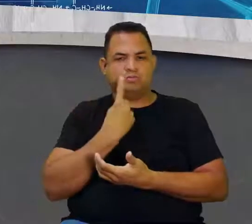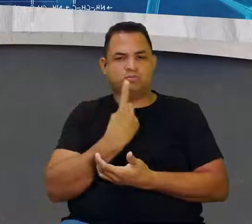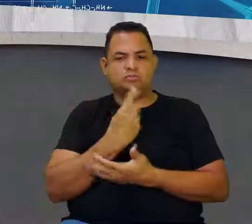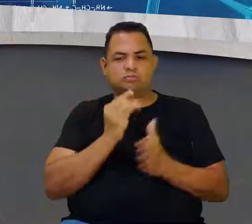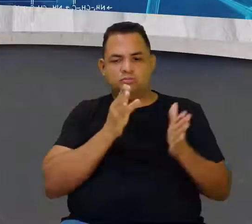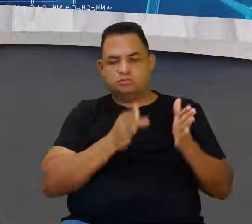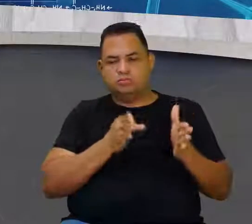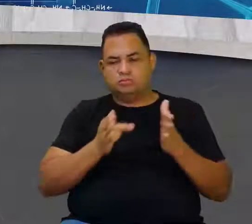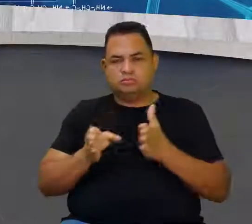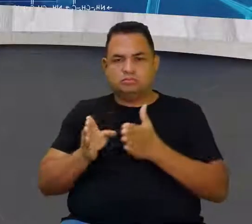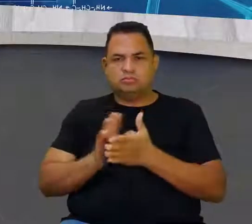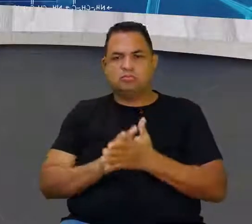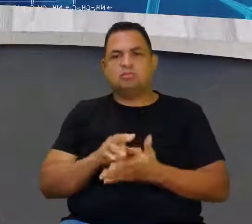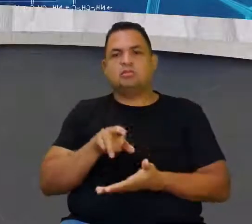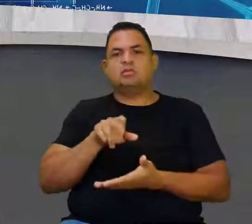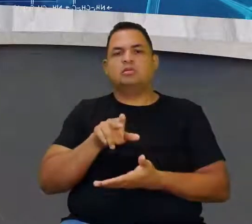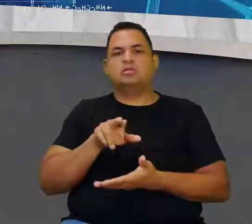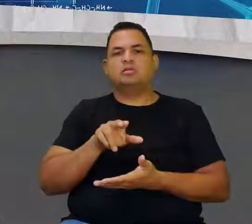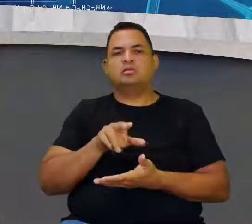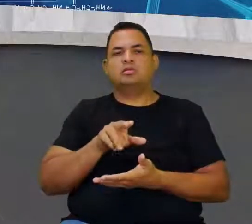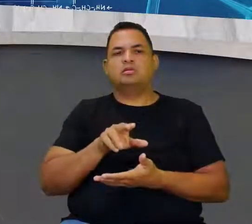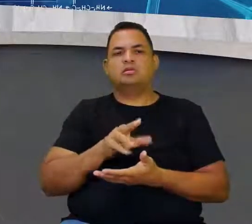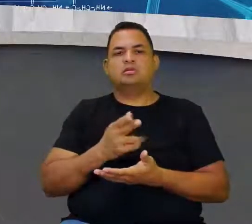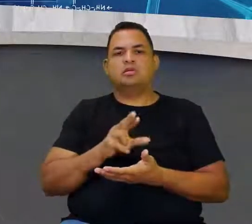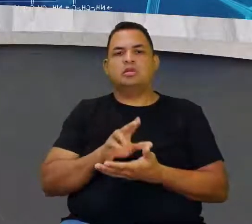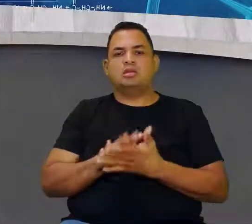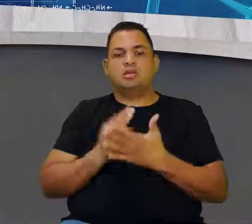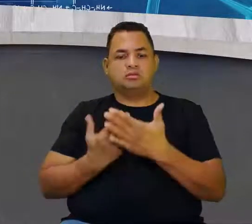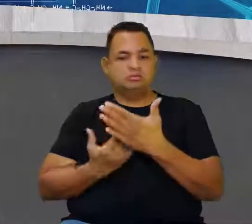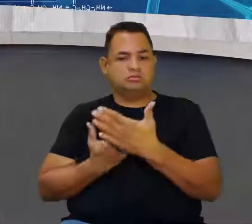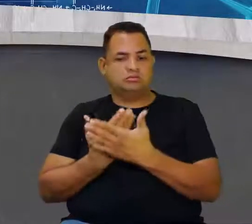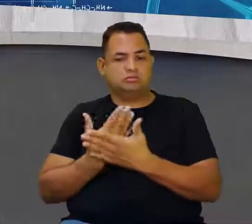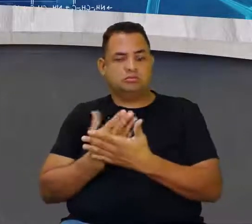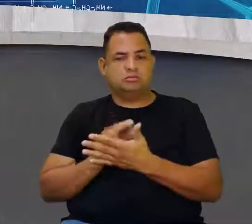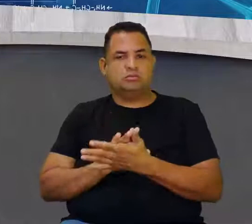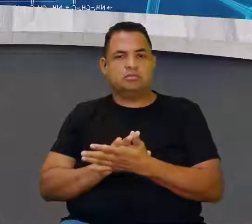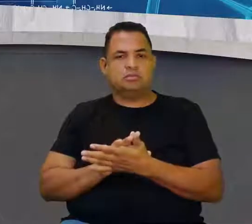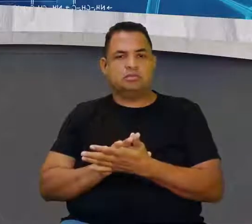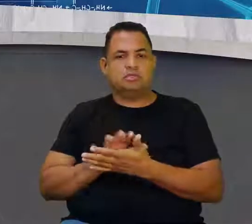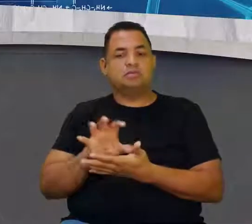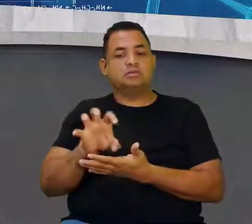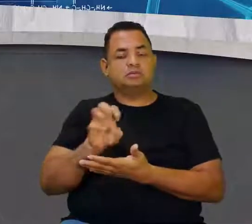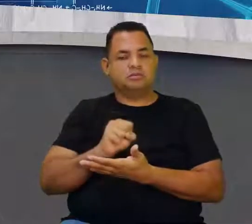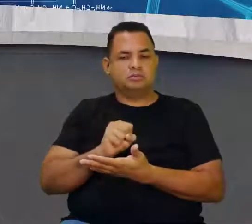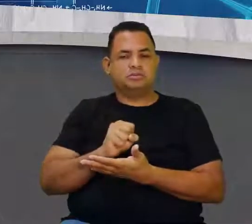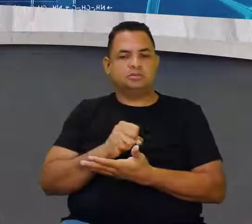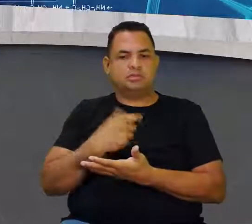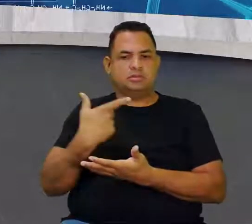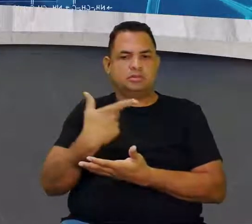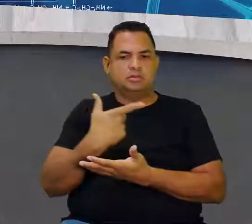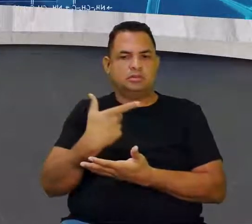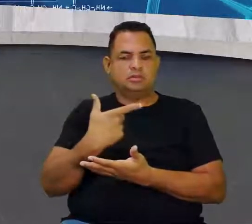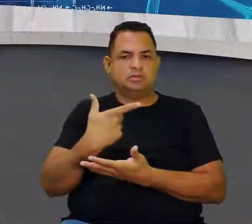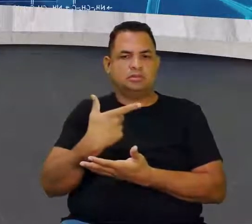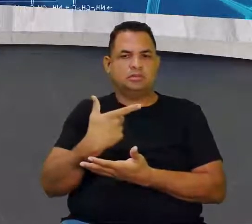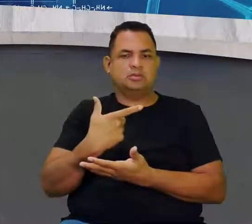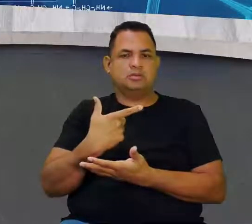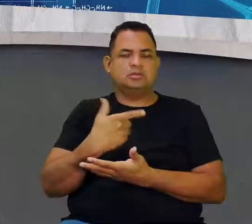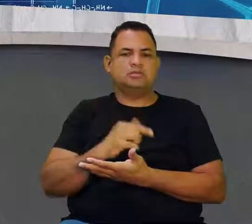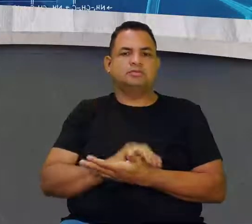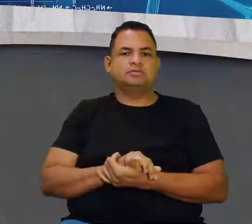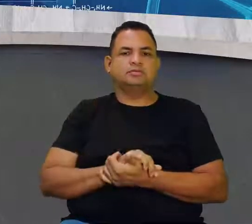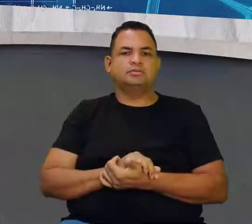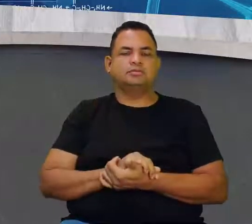1, ela vai ser igual à energia liberada, absorvida na etapa 2, perdão, ela vai ser